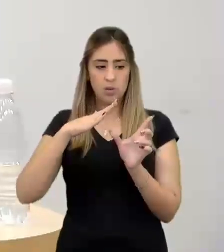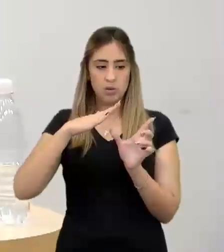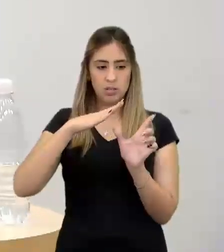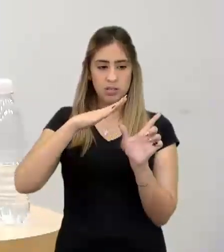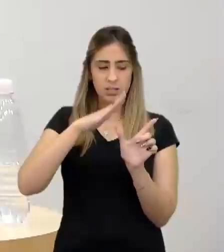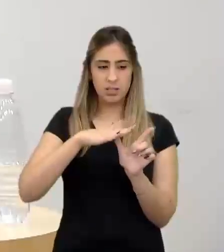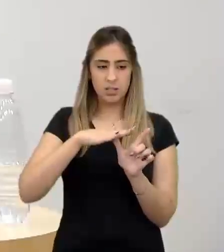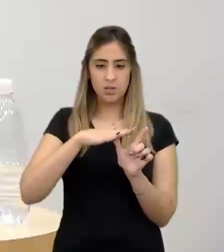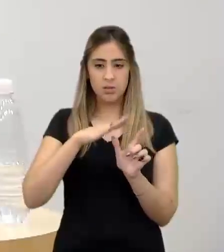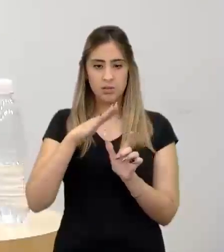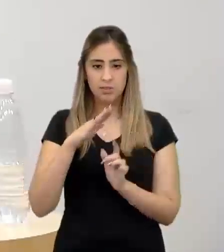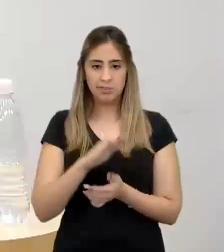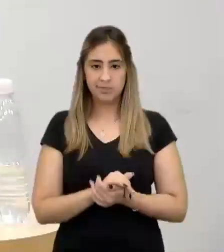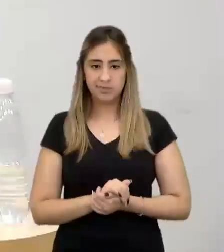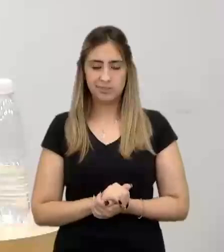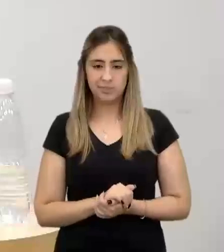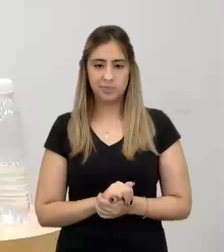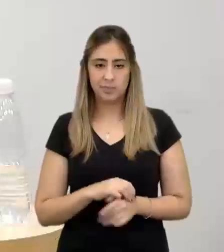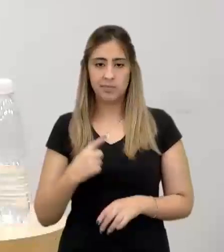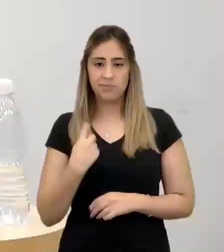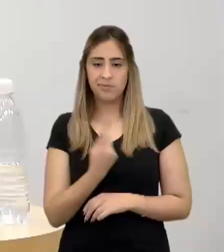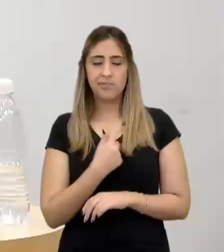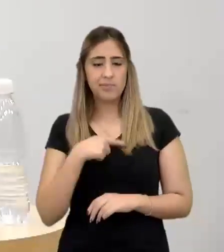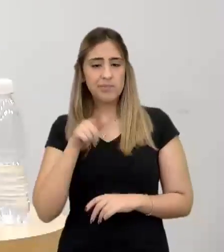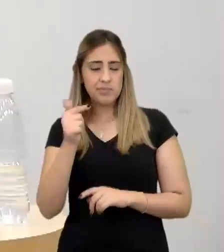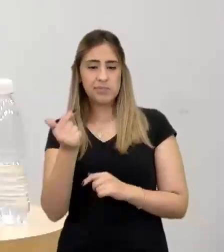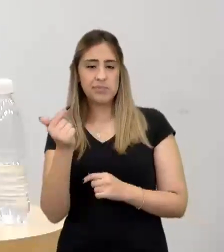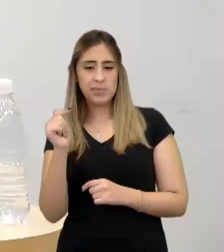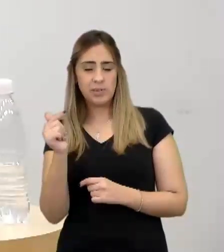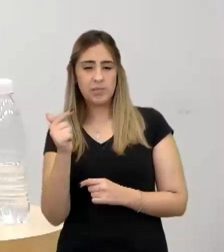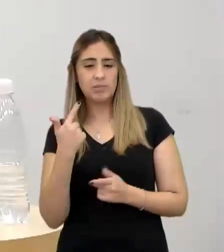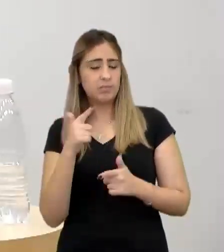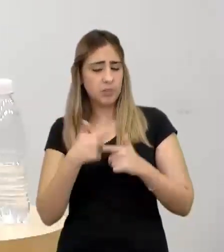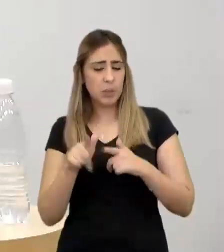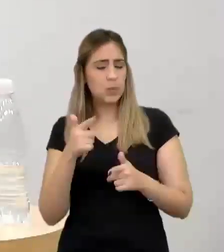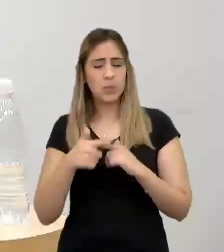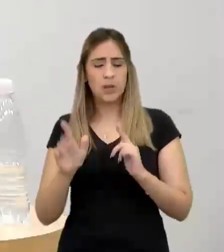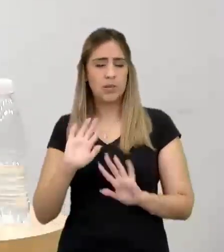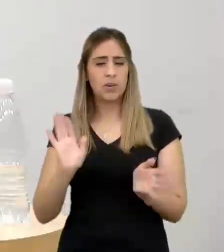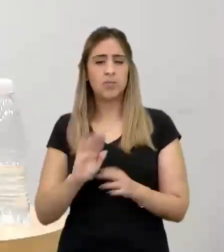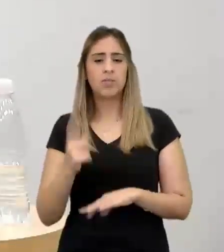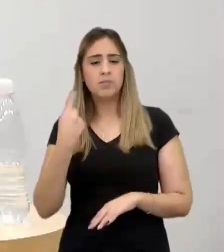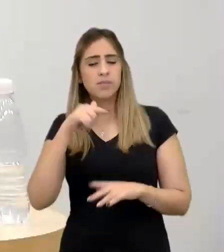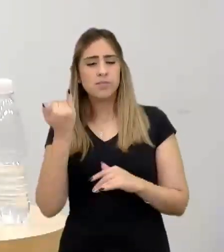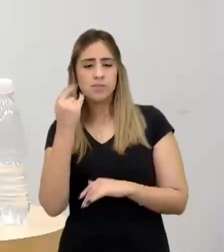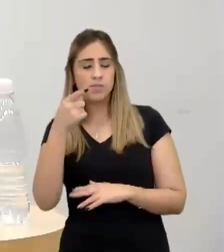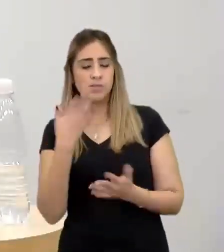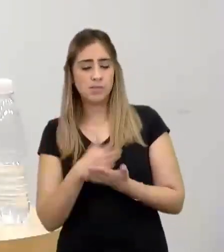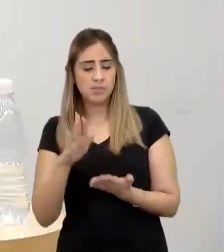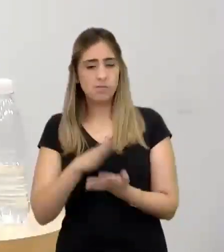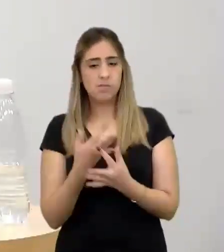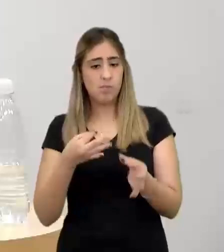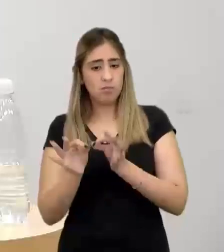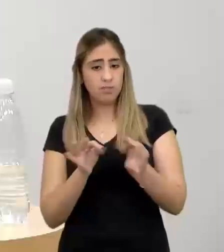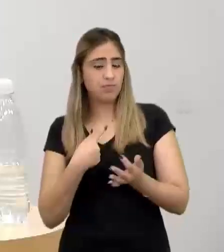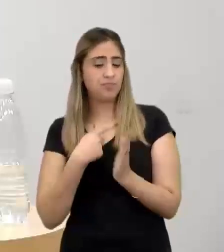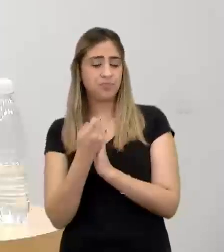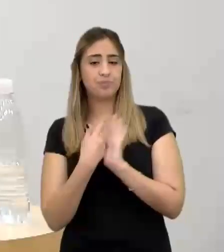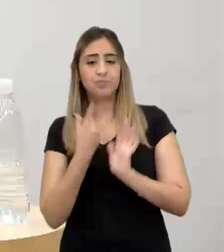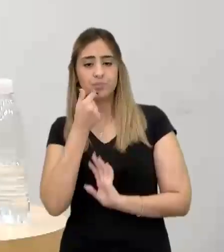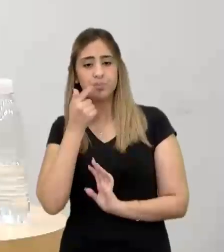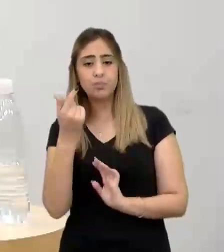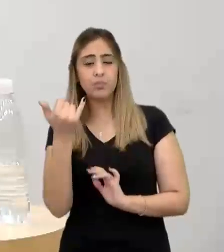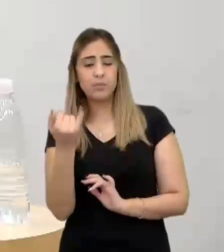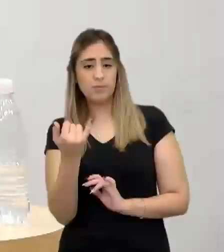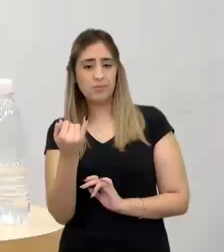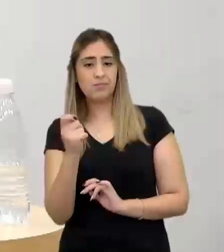material, separe ele aí com você. Mas caso você não tenha, também não tem problema. É importante você separar folhas para anotação, lápis, borracha